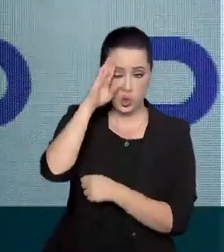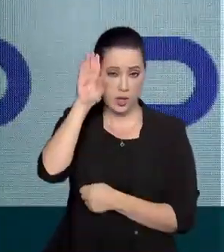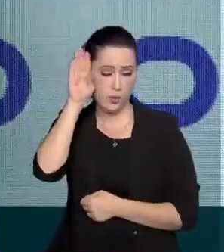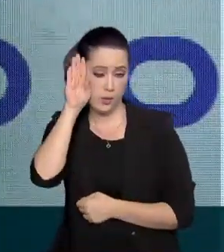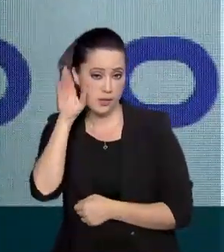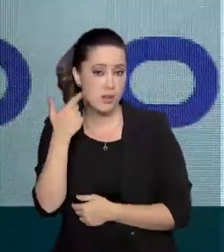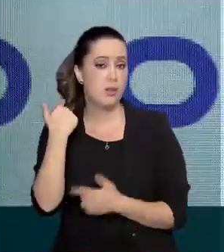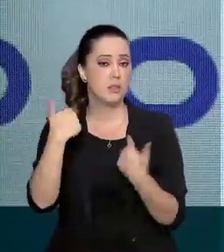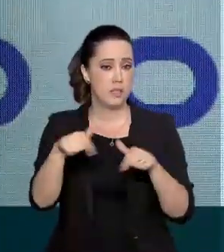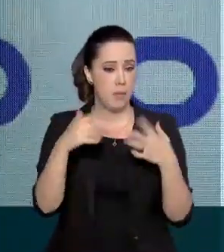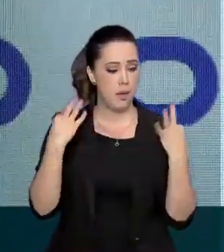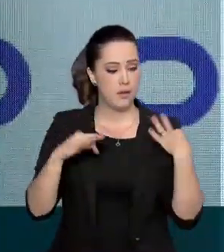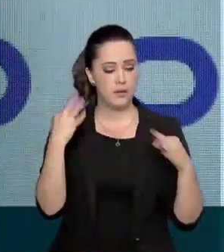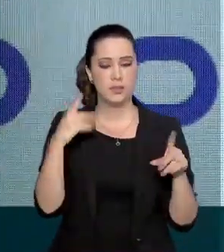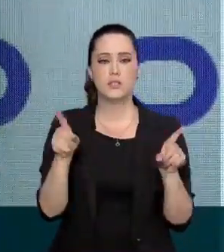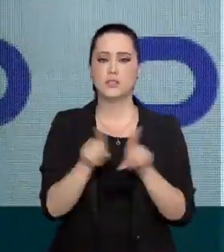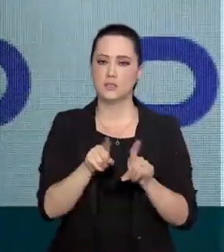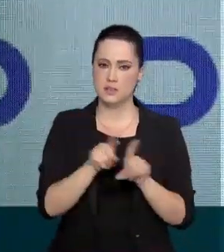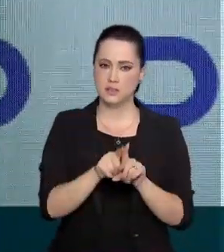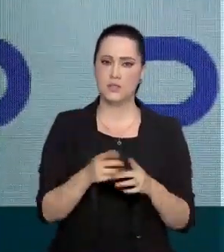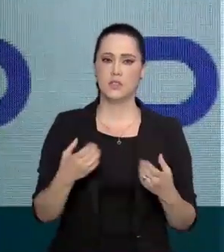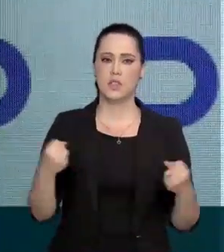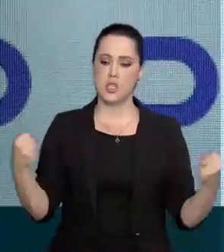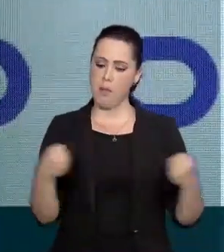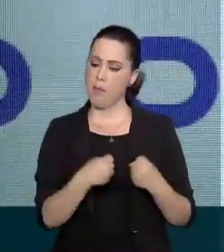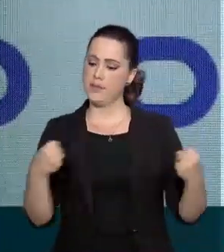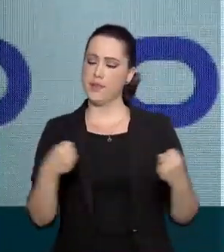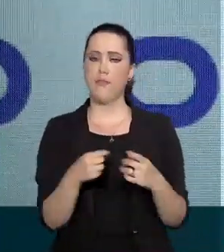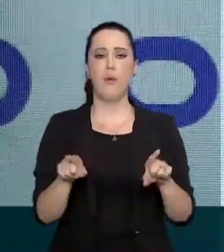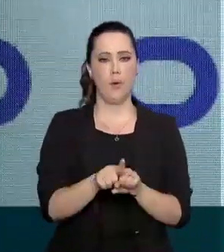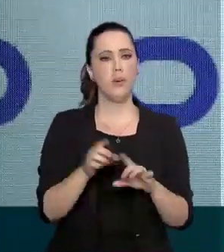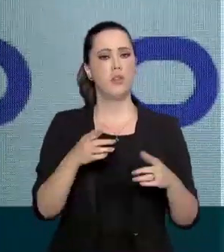meio turístico, o Gilson também é sanfoneiro.